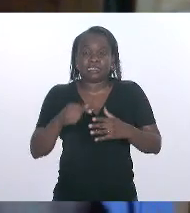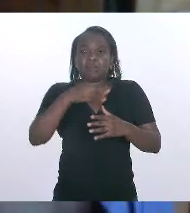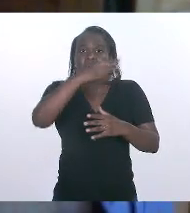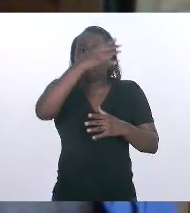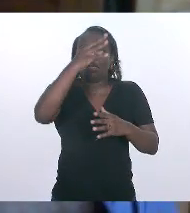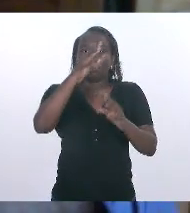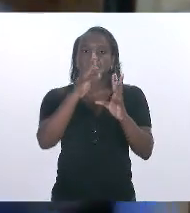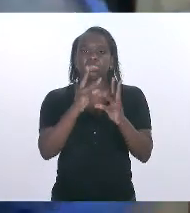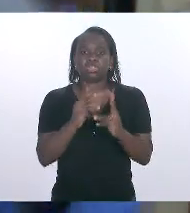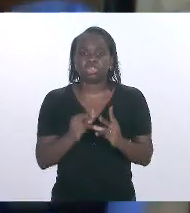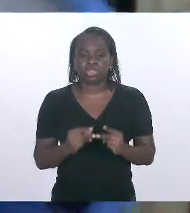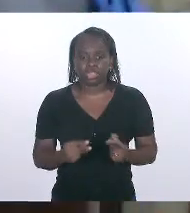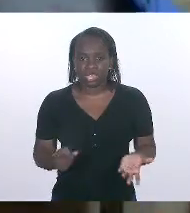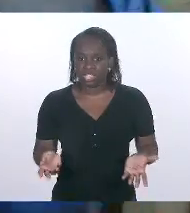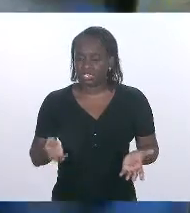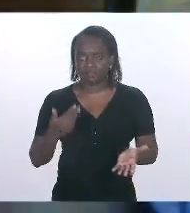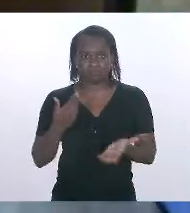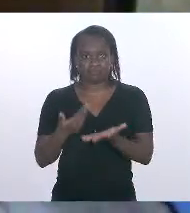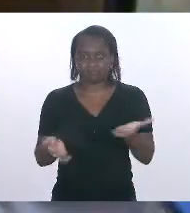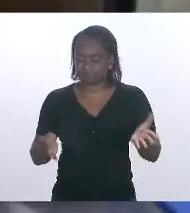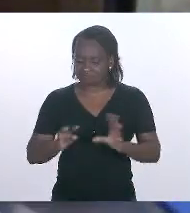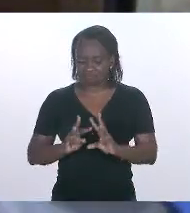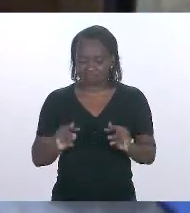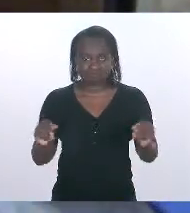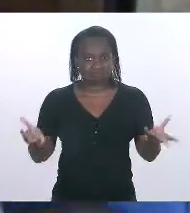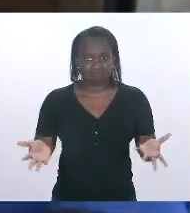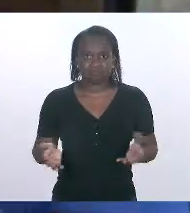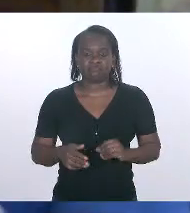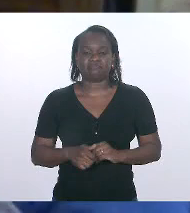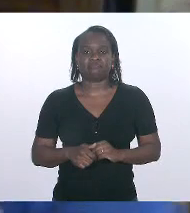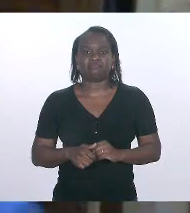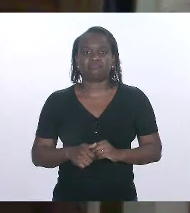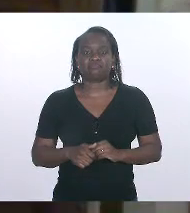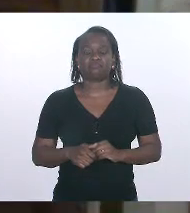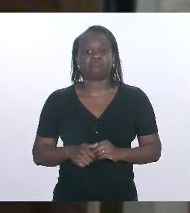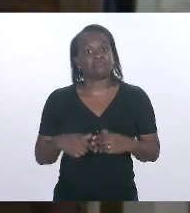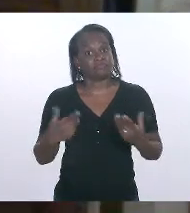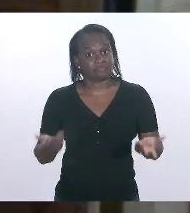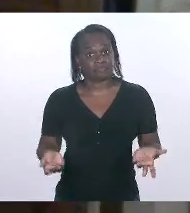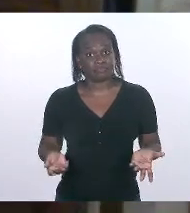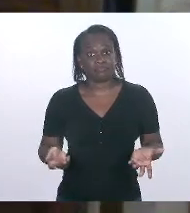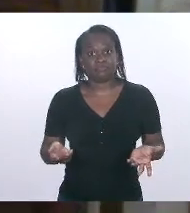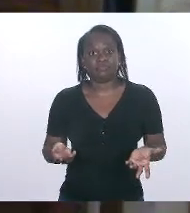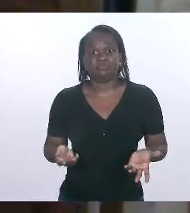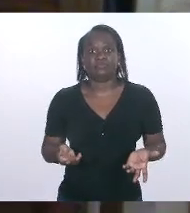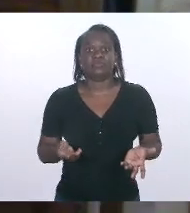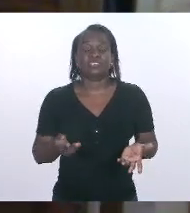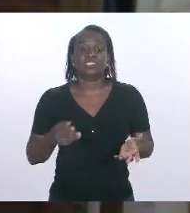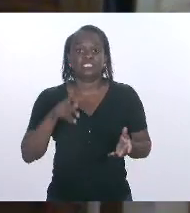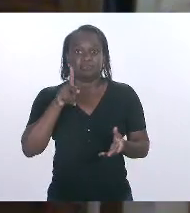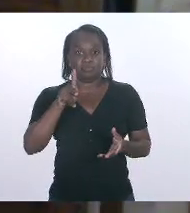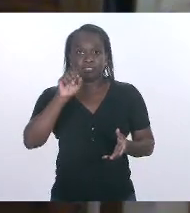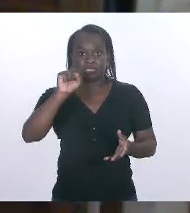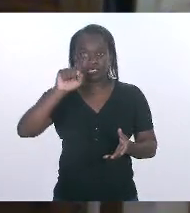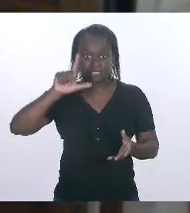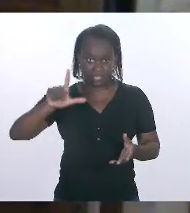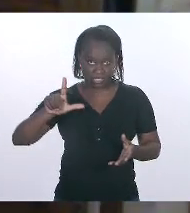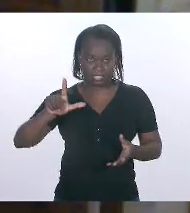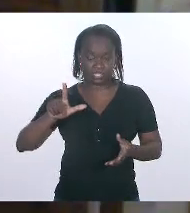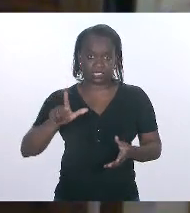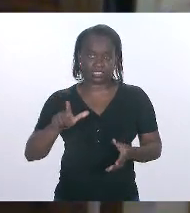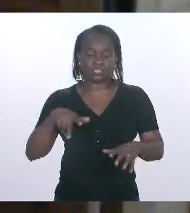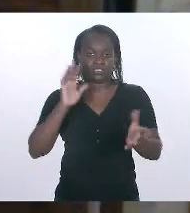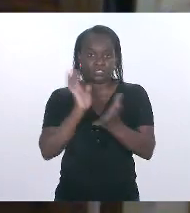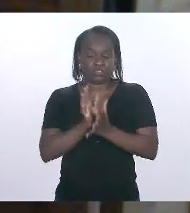rastilhos do rabo do meteoro. Tanto é que o PSL,